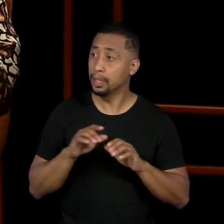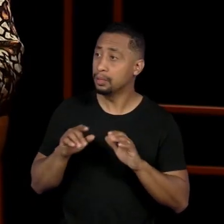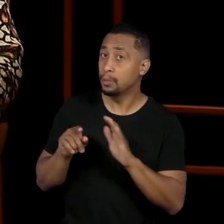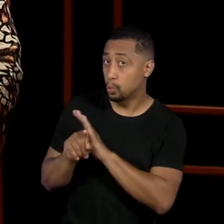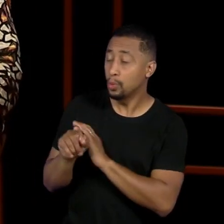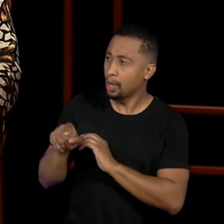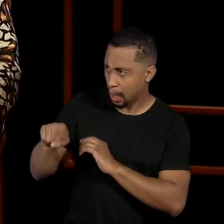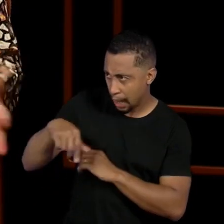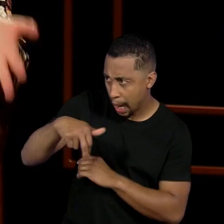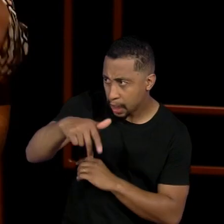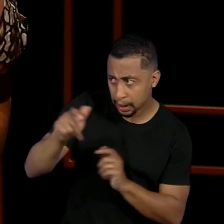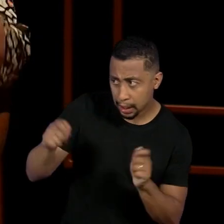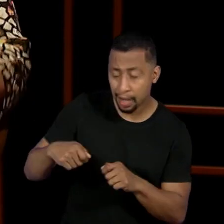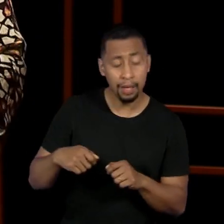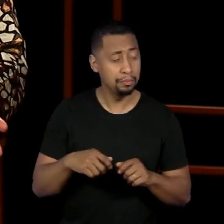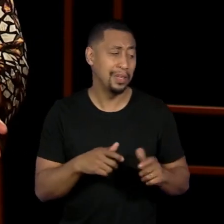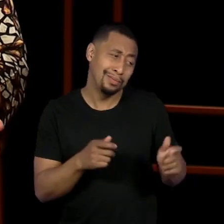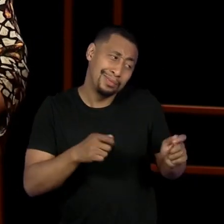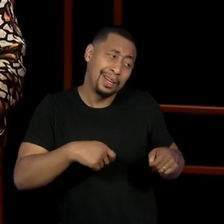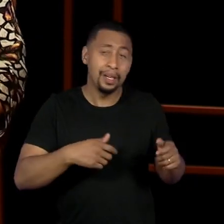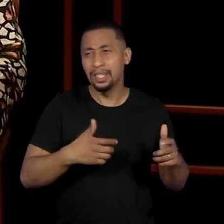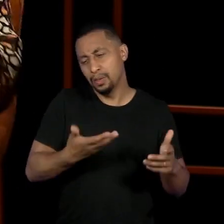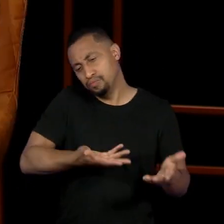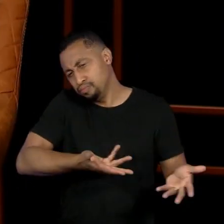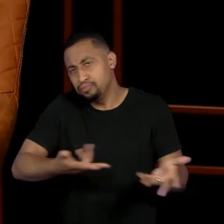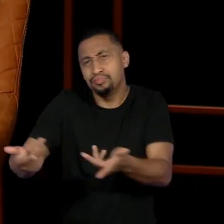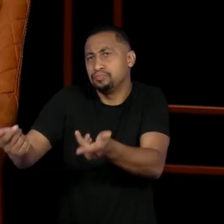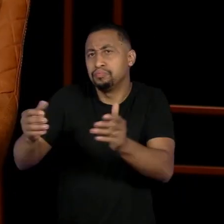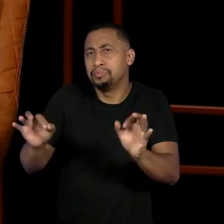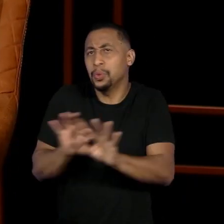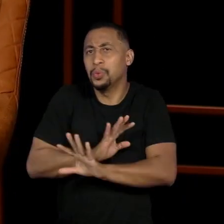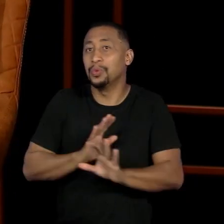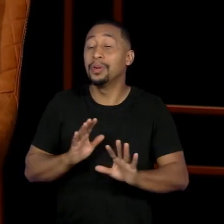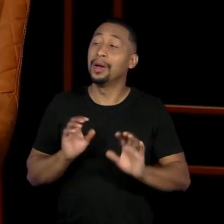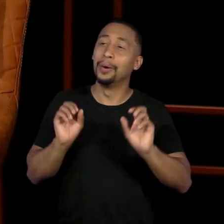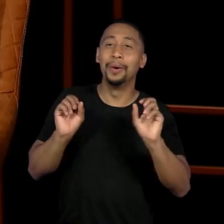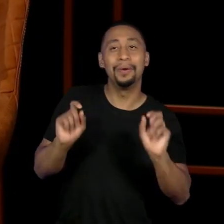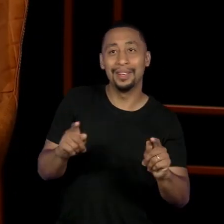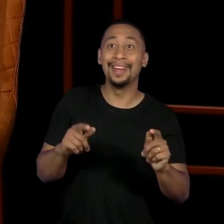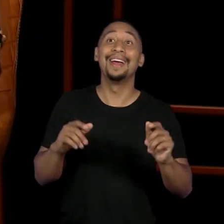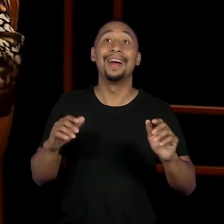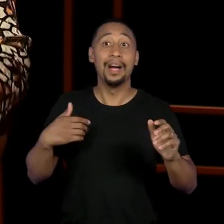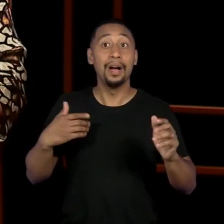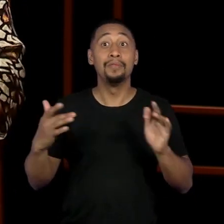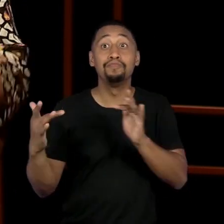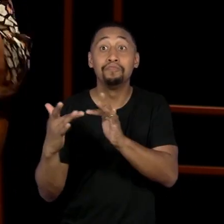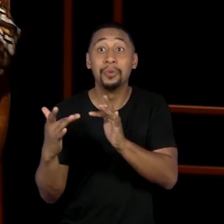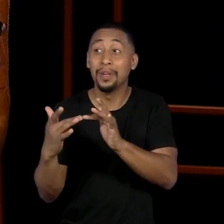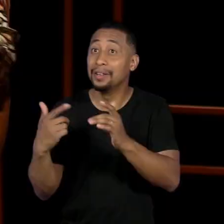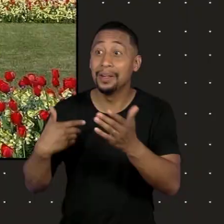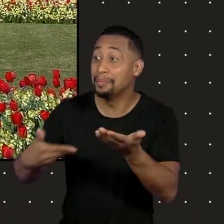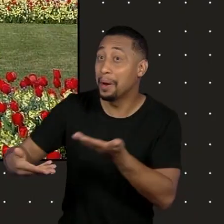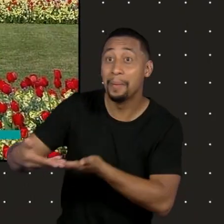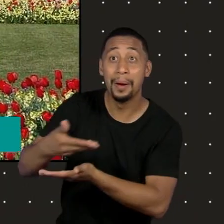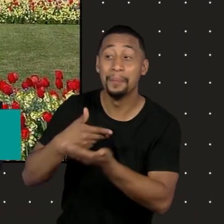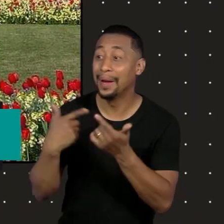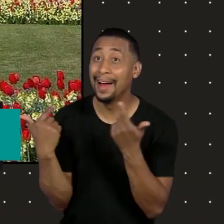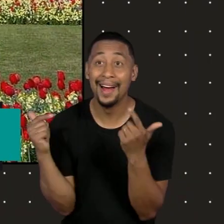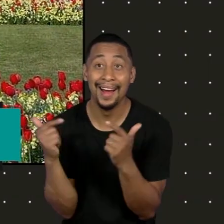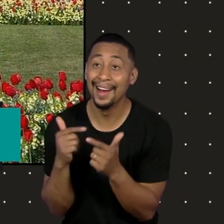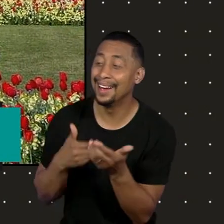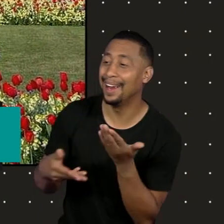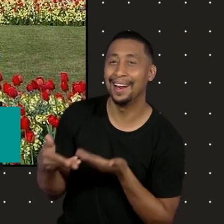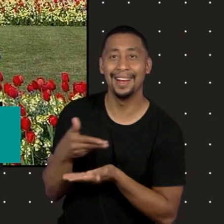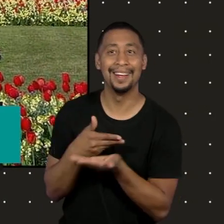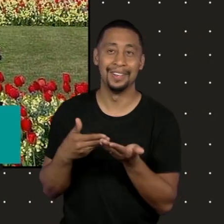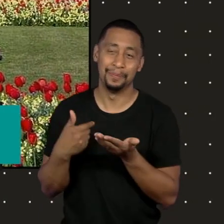Ela pode. Então traz. E pronto, e elas riam-se, divertiam-se e tal. Então prepararam toda aquela coisa. Aí